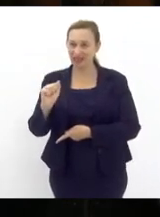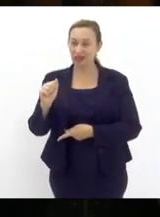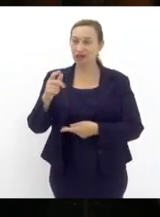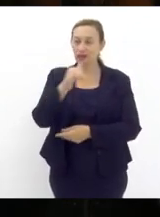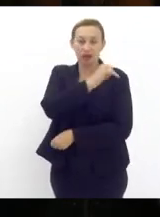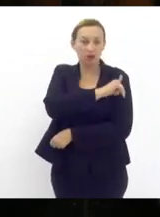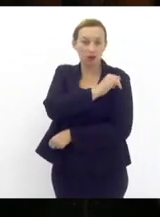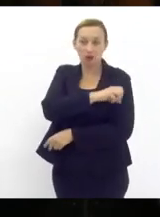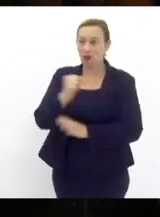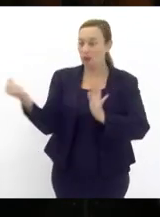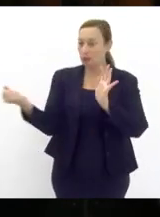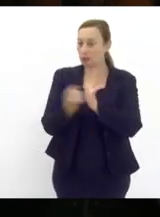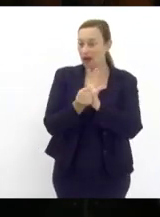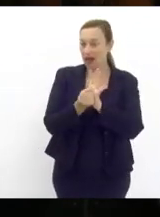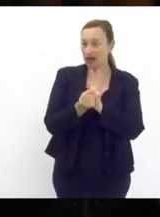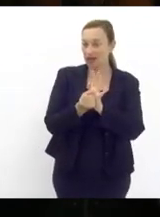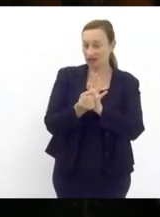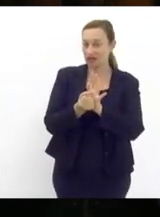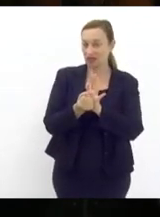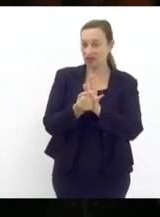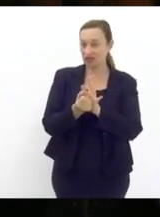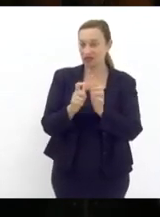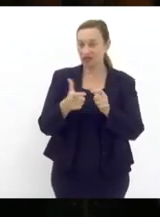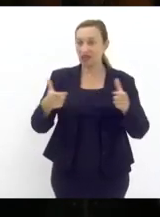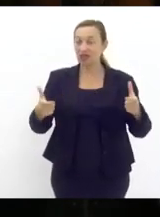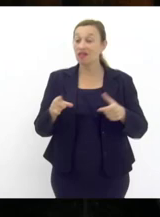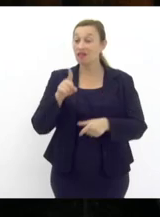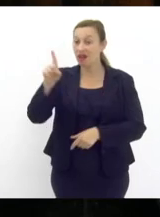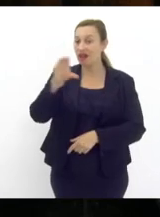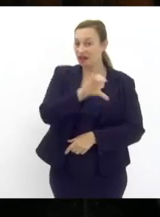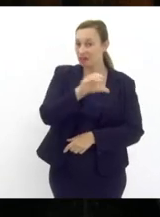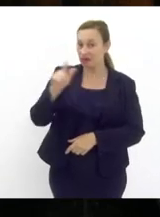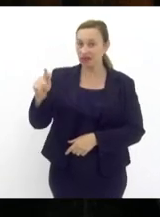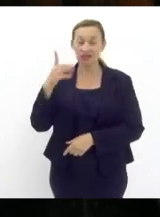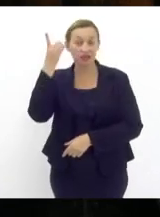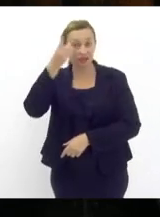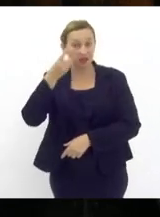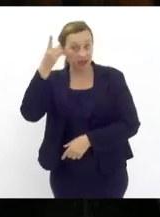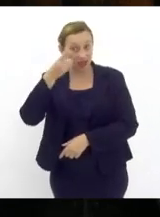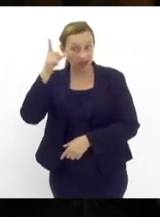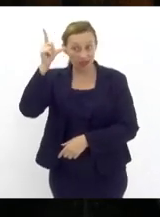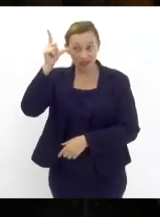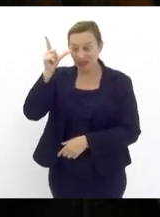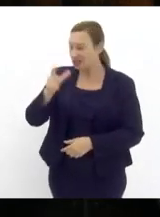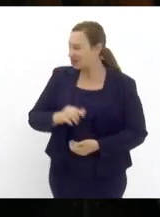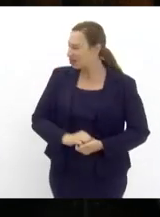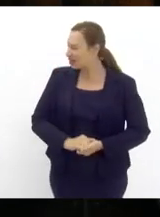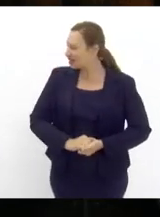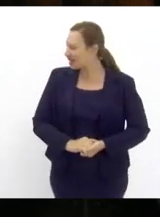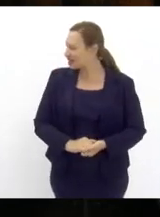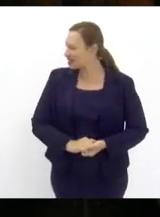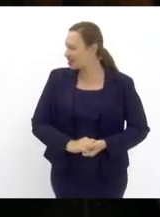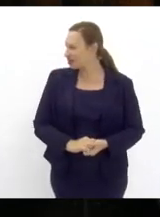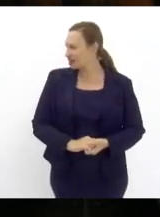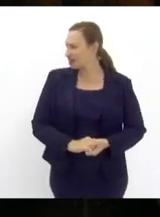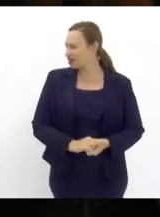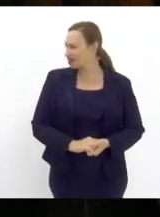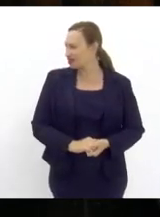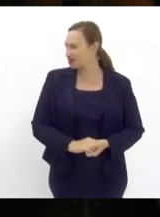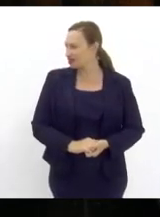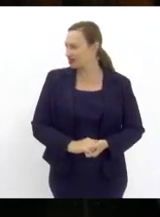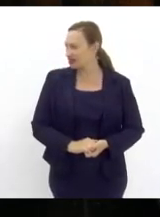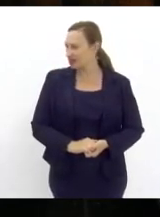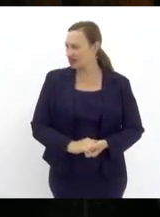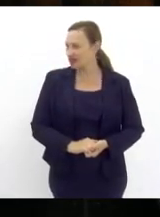marcas e lá em Campo Grande Deputado Lucinha seguramente vossa excelência conhece